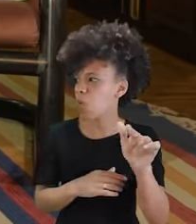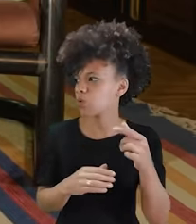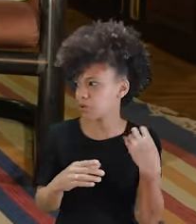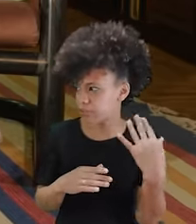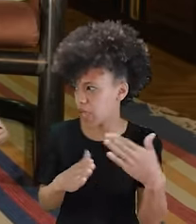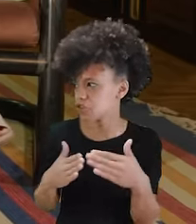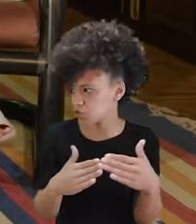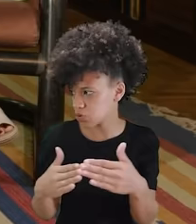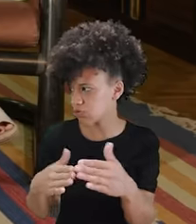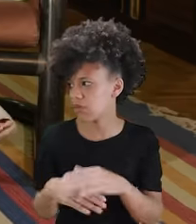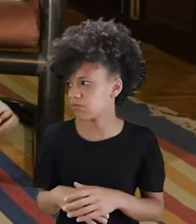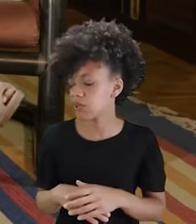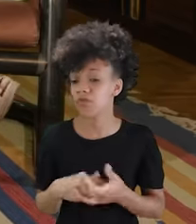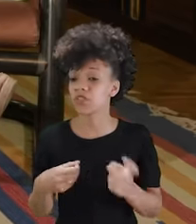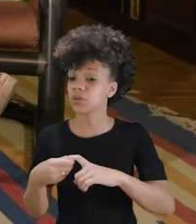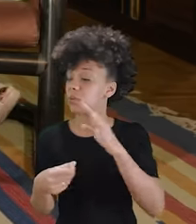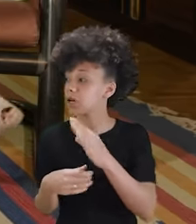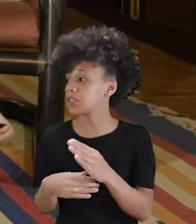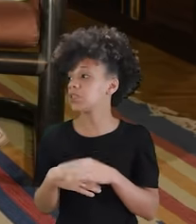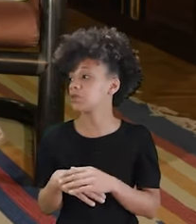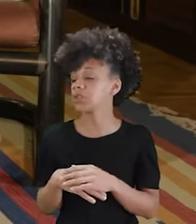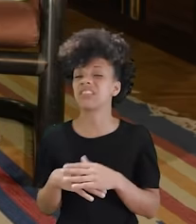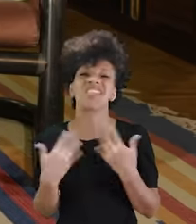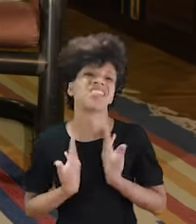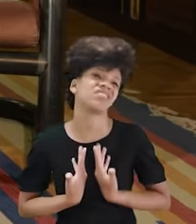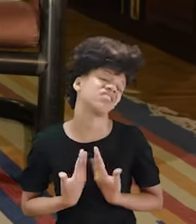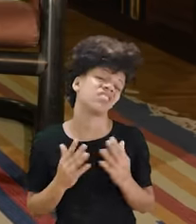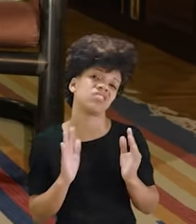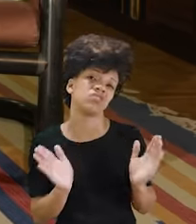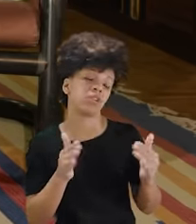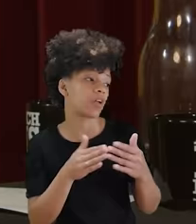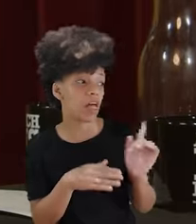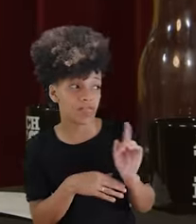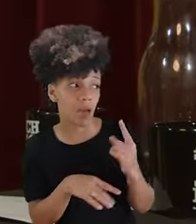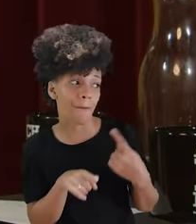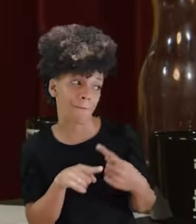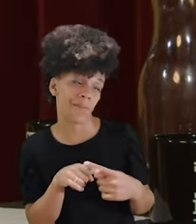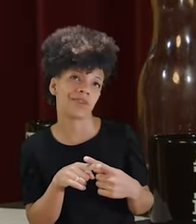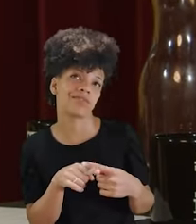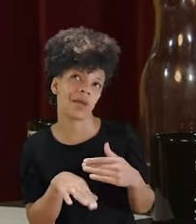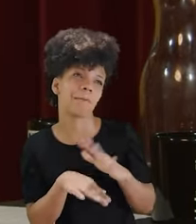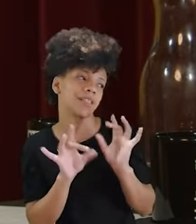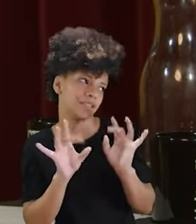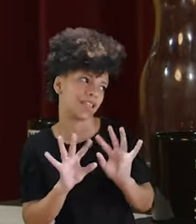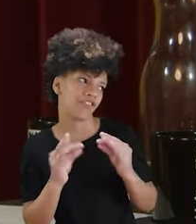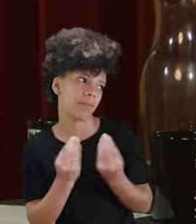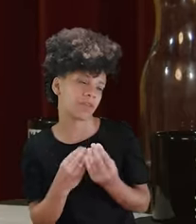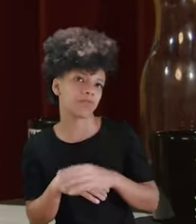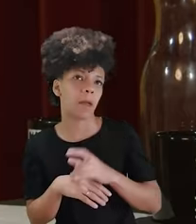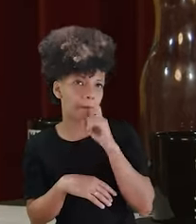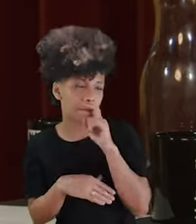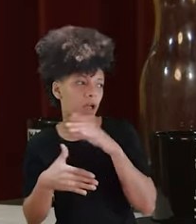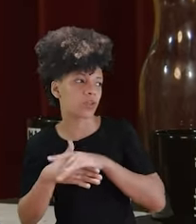de navio não foi por razões mais específicas familiares meu pai ficou doente então eu voltei por assistir a um dos motivos também que eu acho que